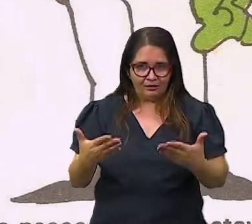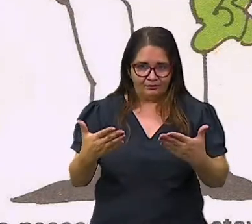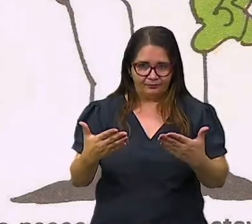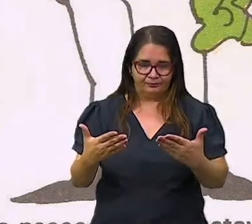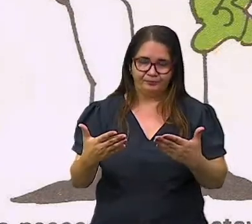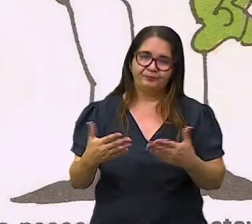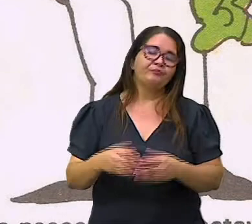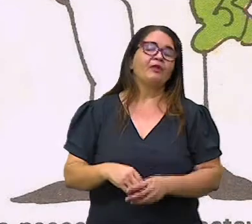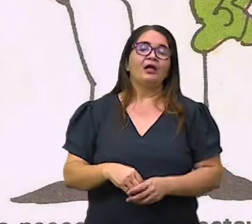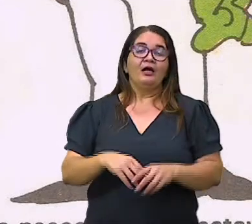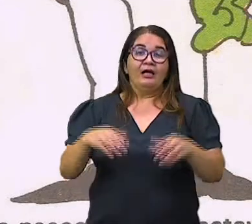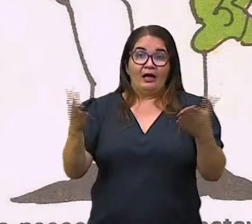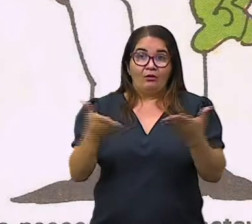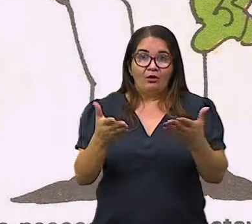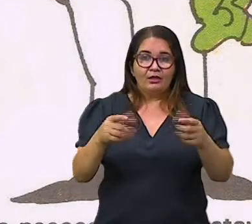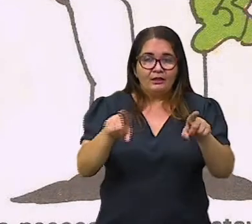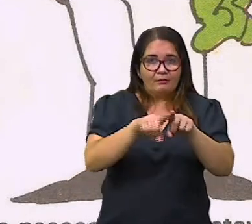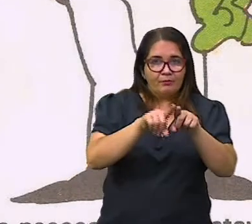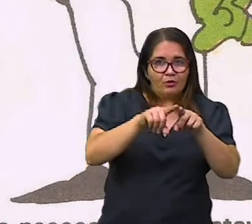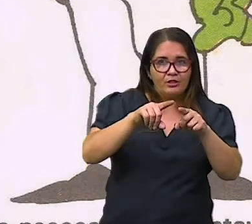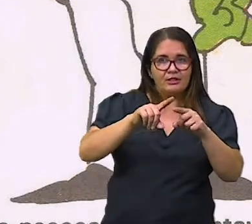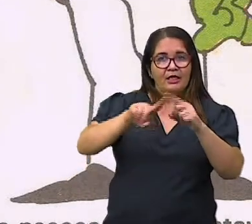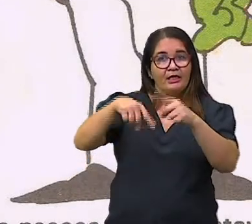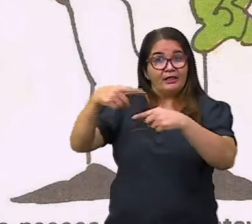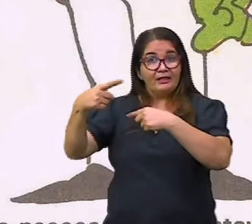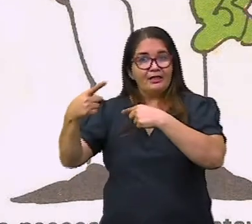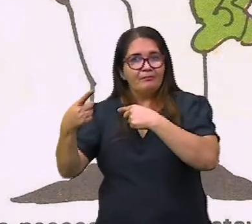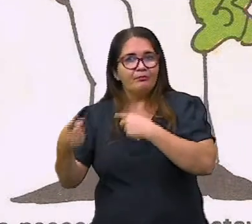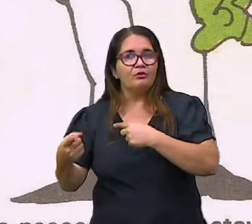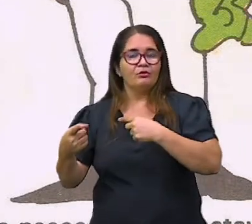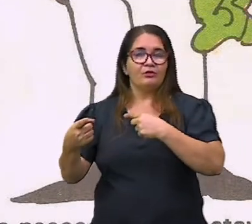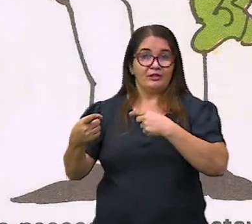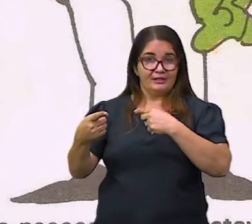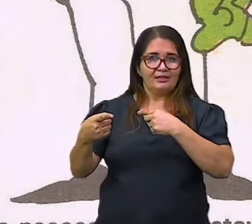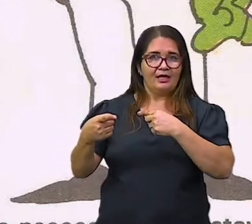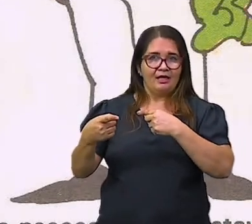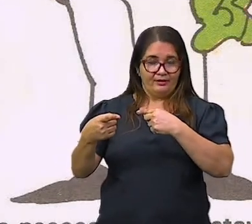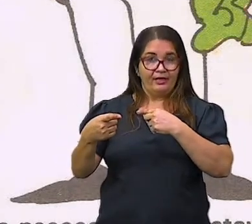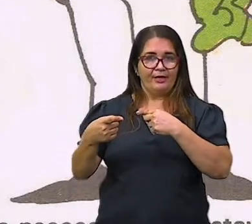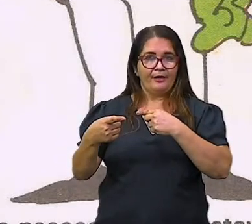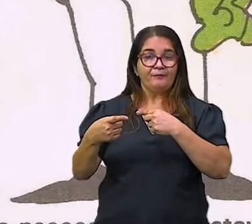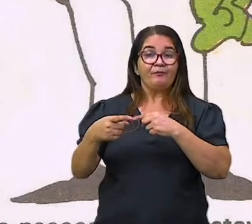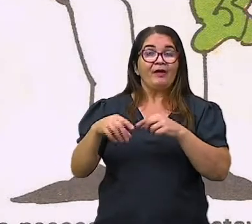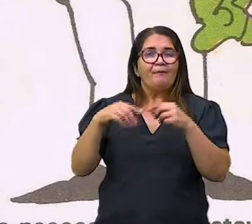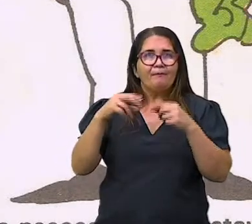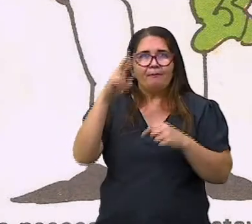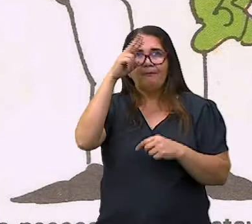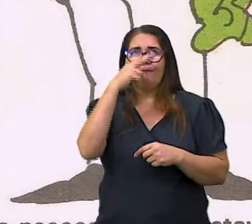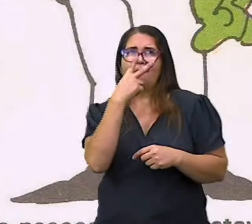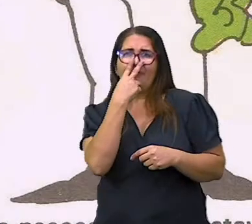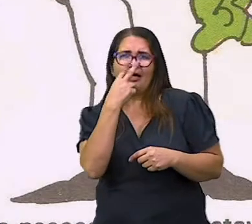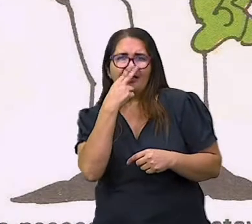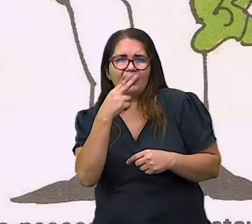semestre de 2021, onde as crises parecem não terem fim.